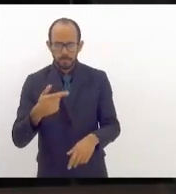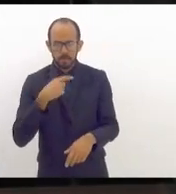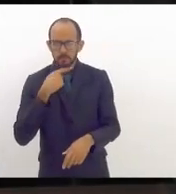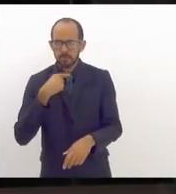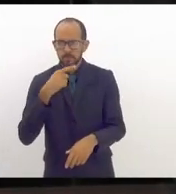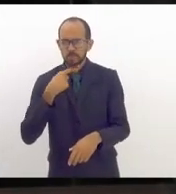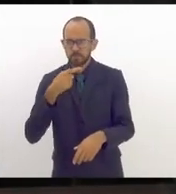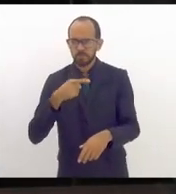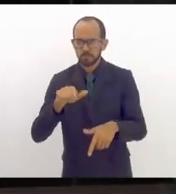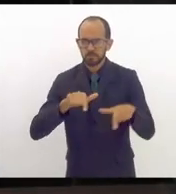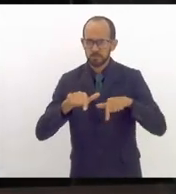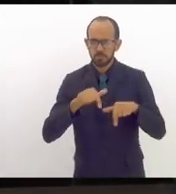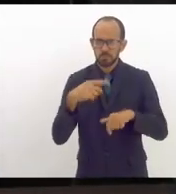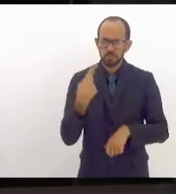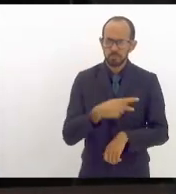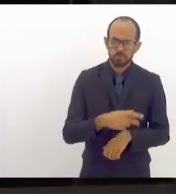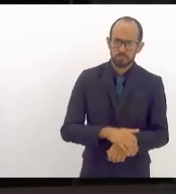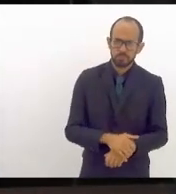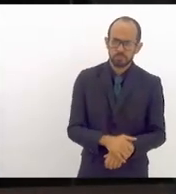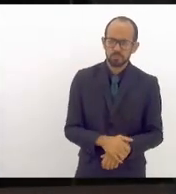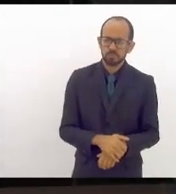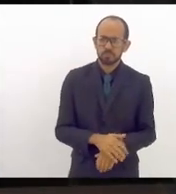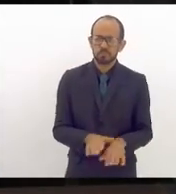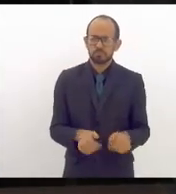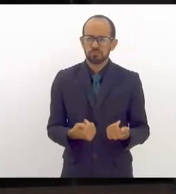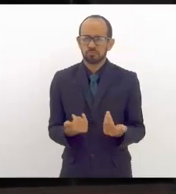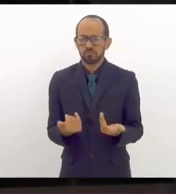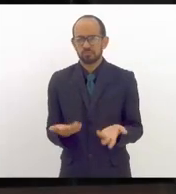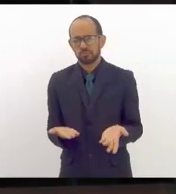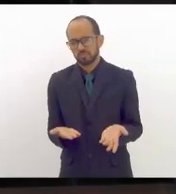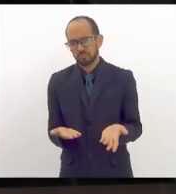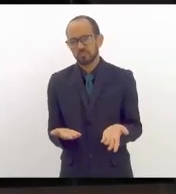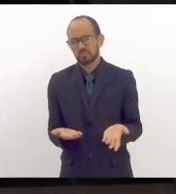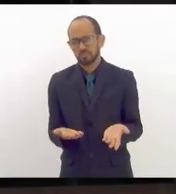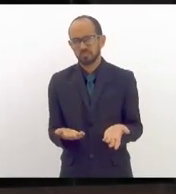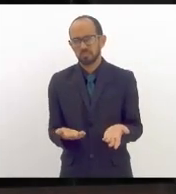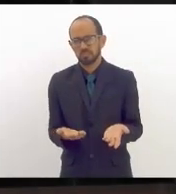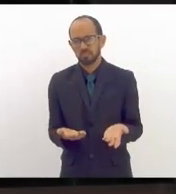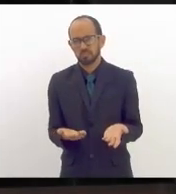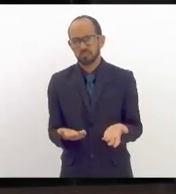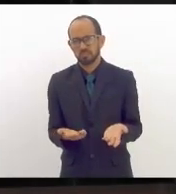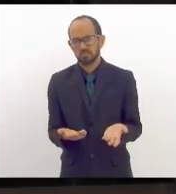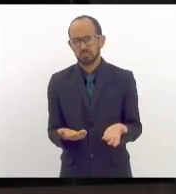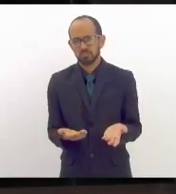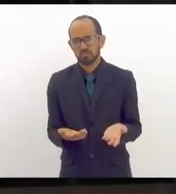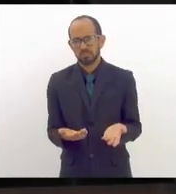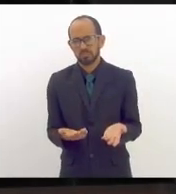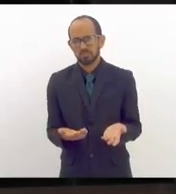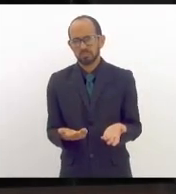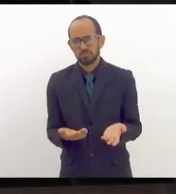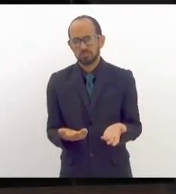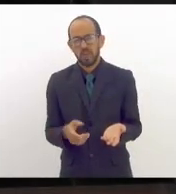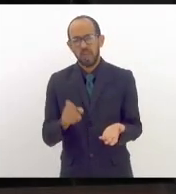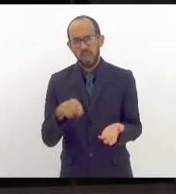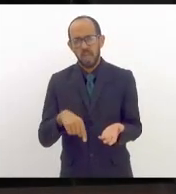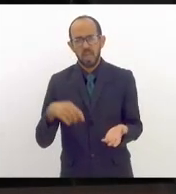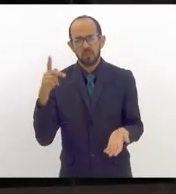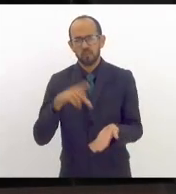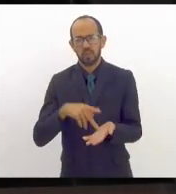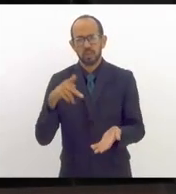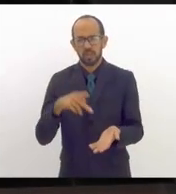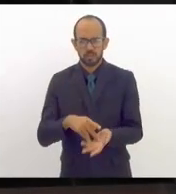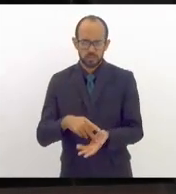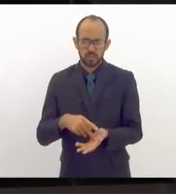do mundo inteiro então automaticamente ratifica-se como verdadeiro o resultado